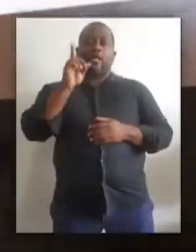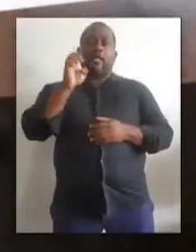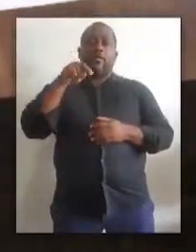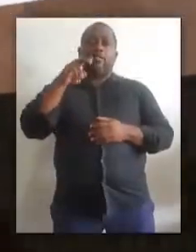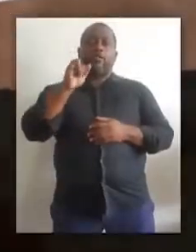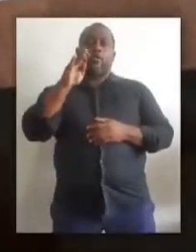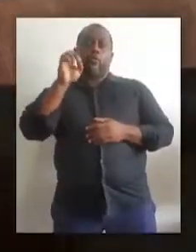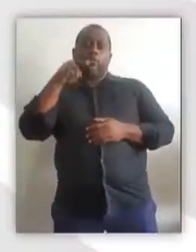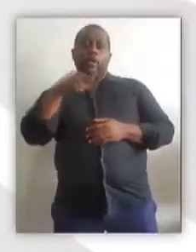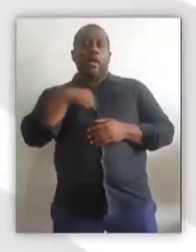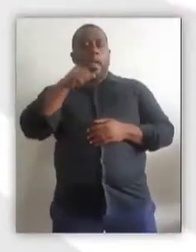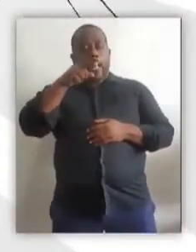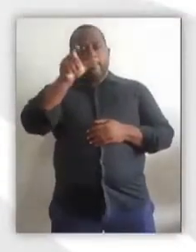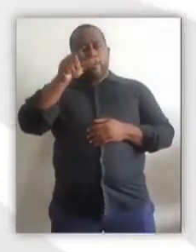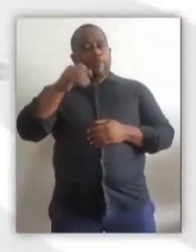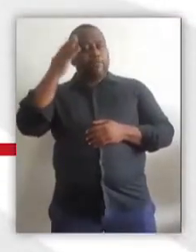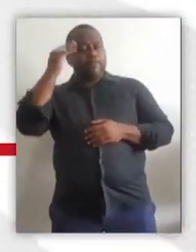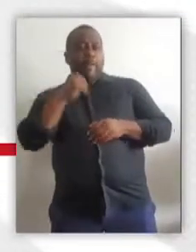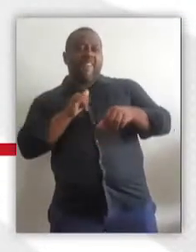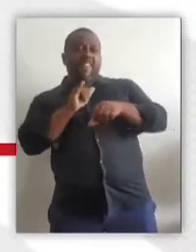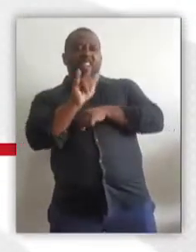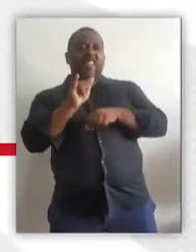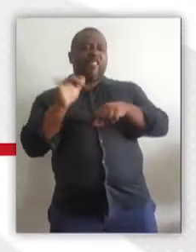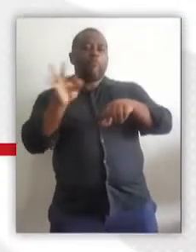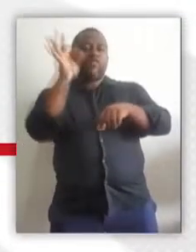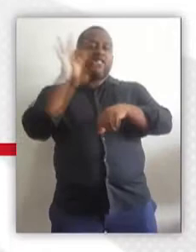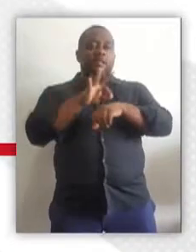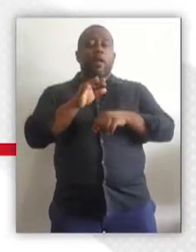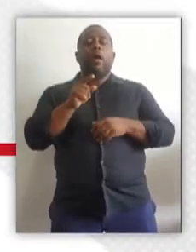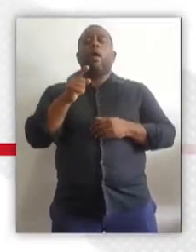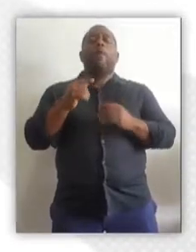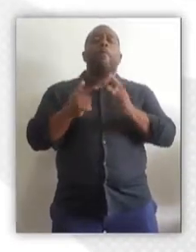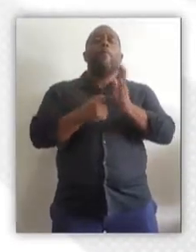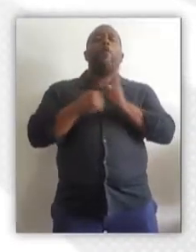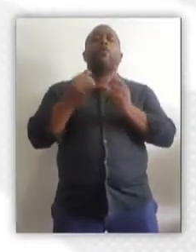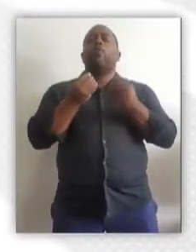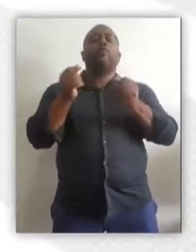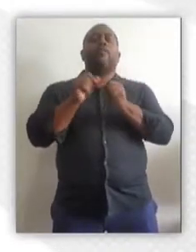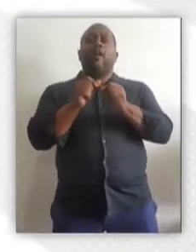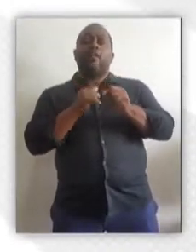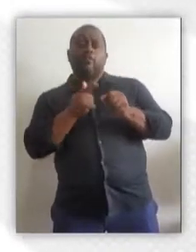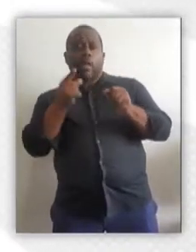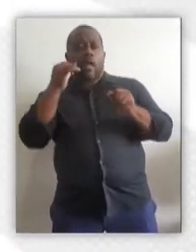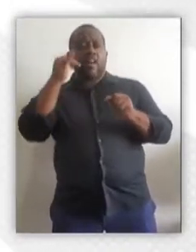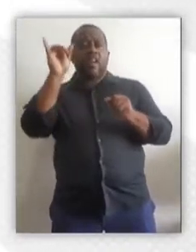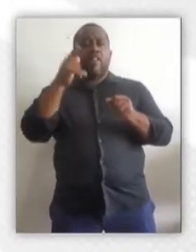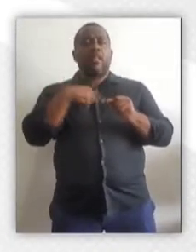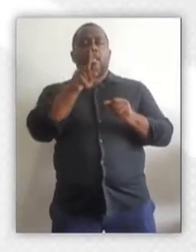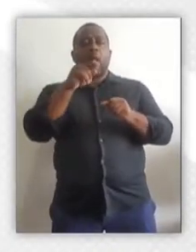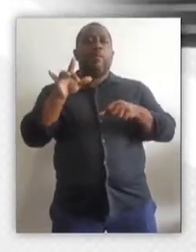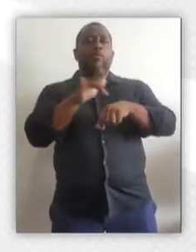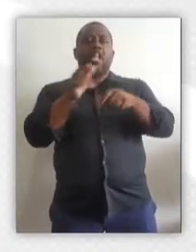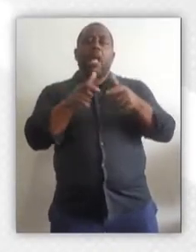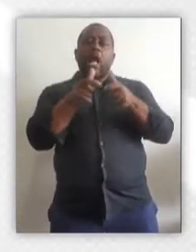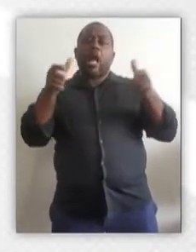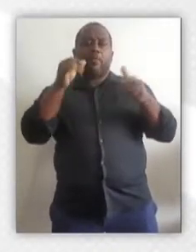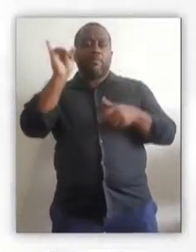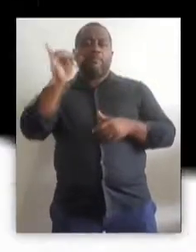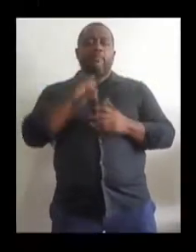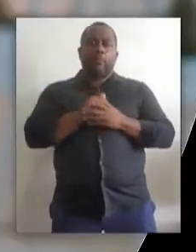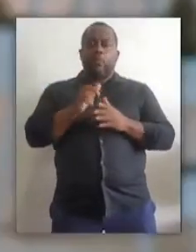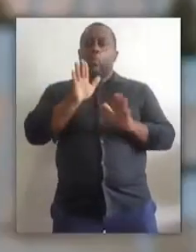Esse é Adenilton, e ele é gente que dá zigue no mosquito. Adenilton, mostra aí como é que se faz para não deixar o mosquito da dengue se